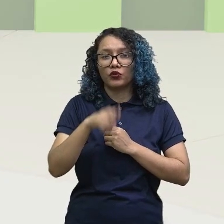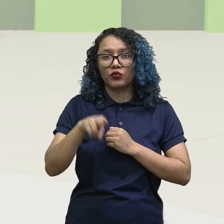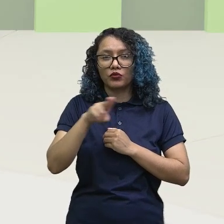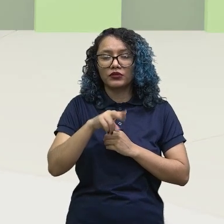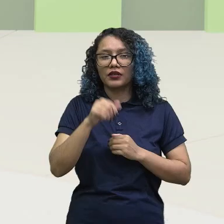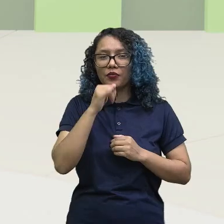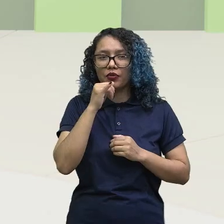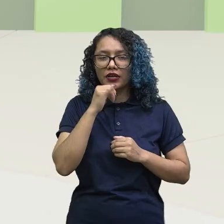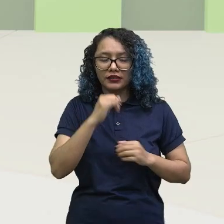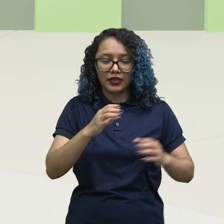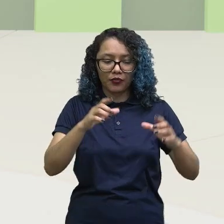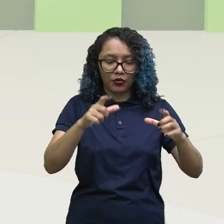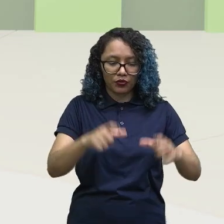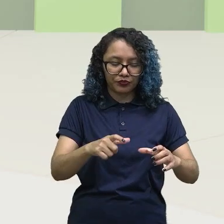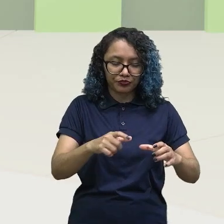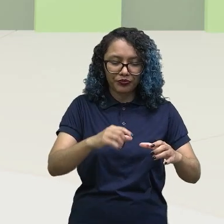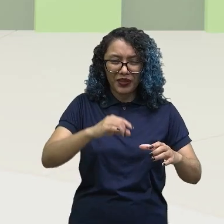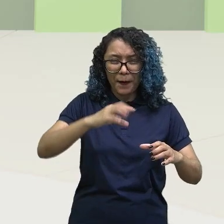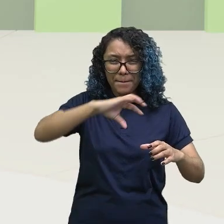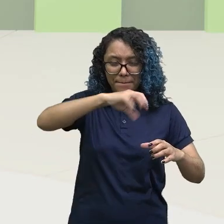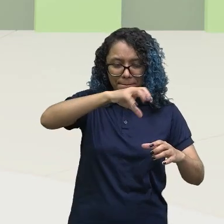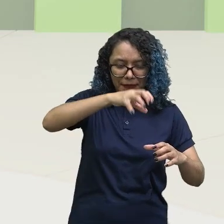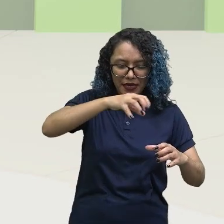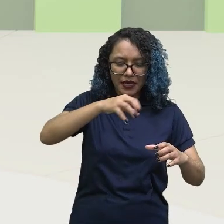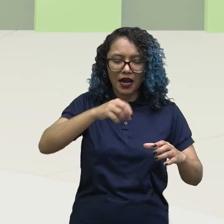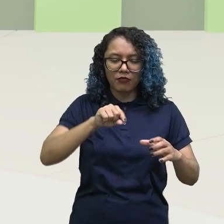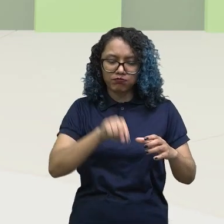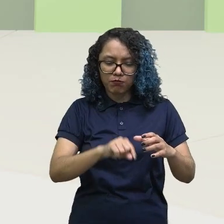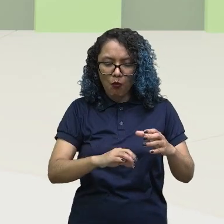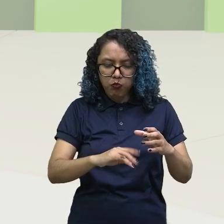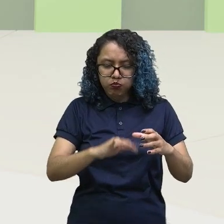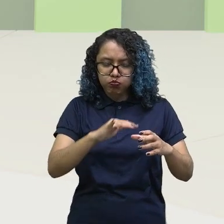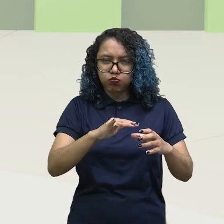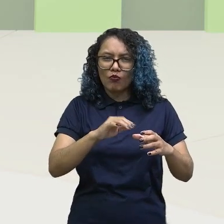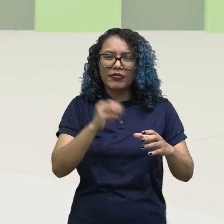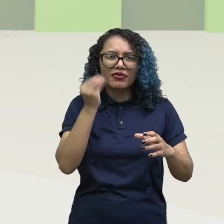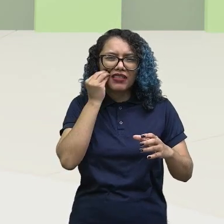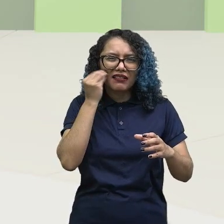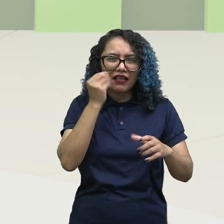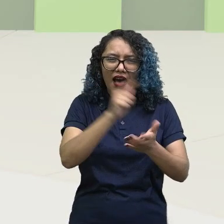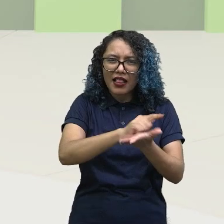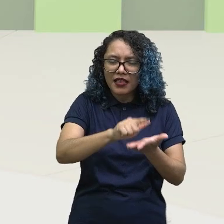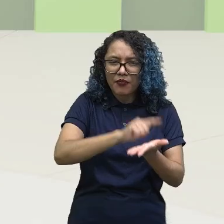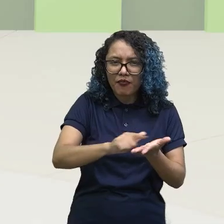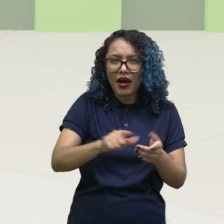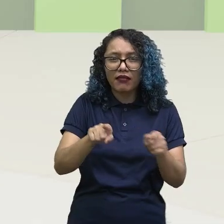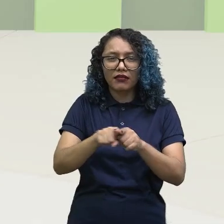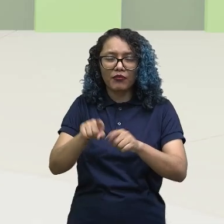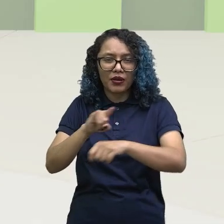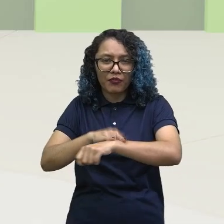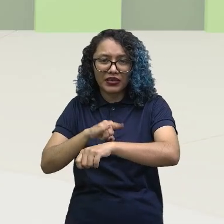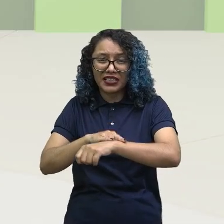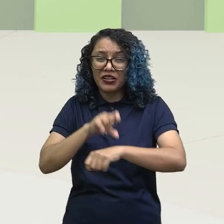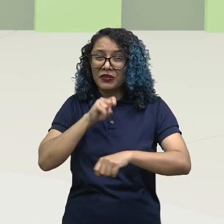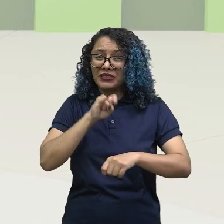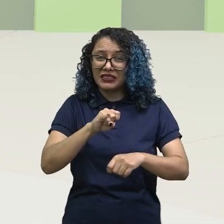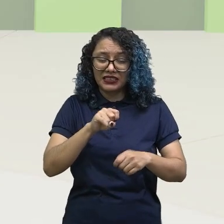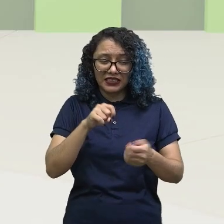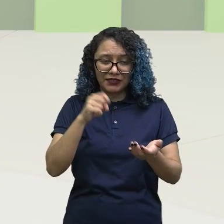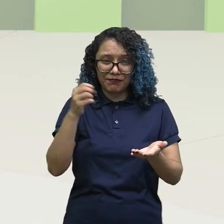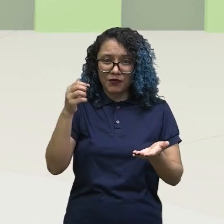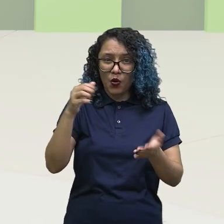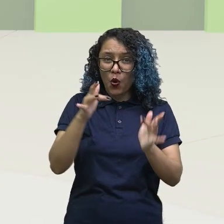pia, desentupir banheiro. Ela reage fortemente com compostos orgânicos. Se isso cair na sua mão, vai